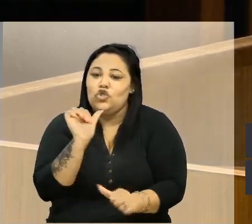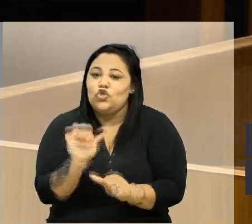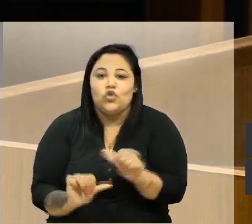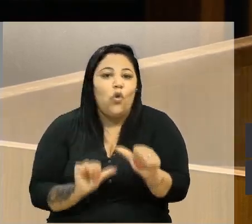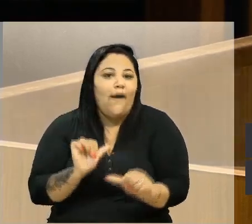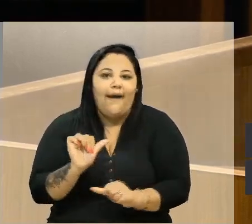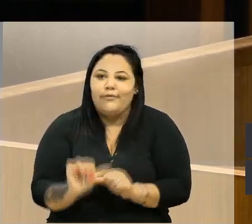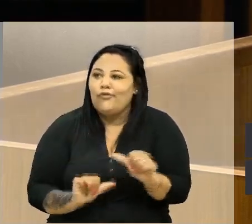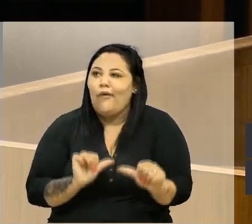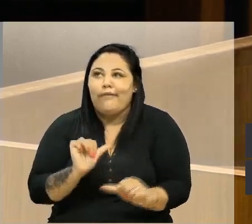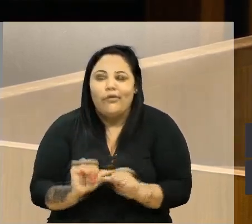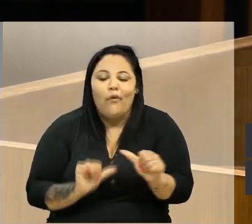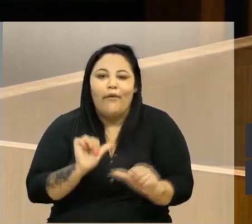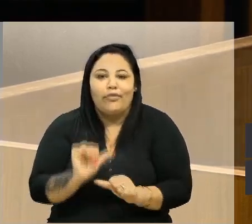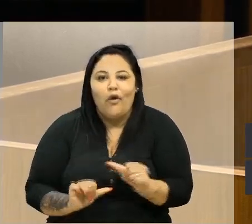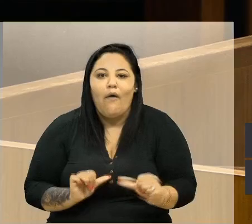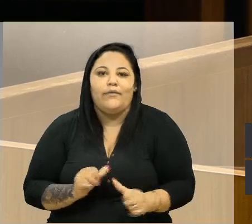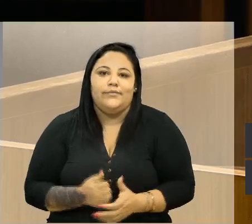toda hora,